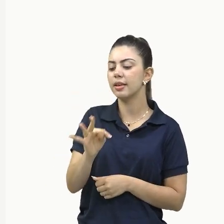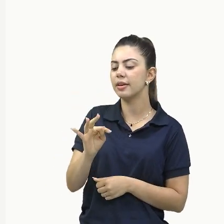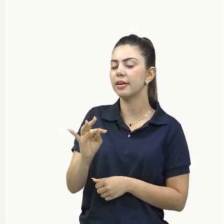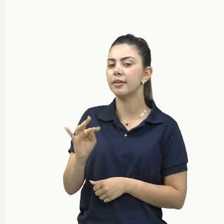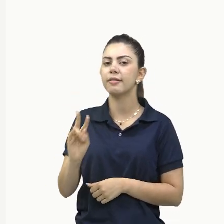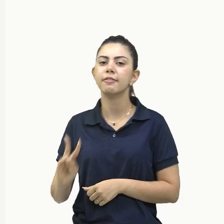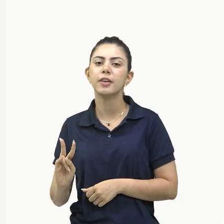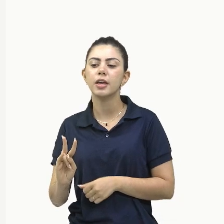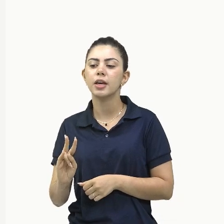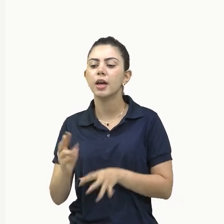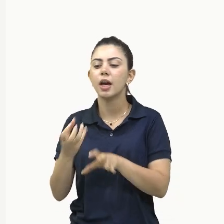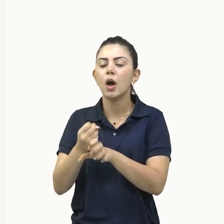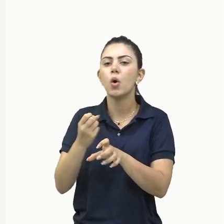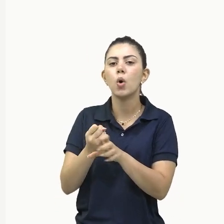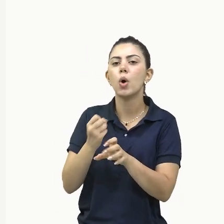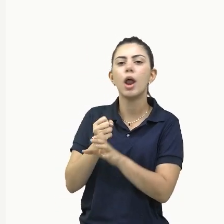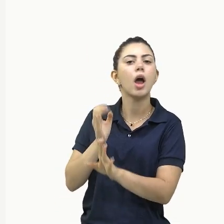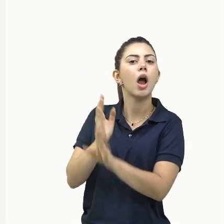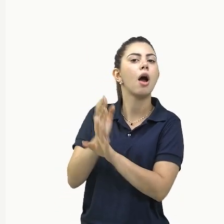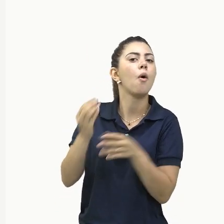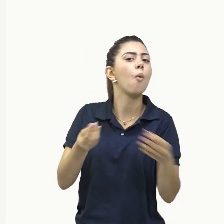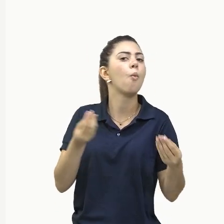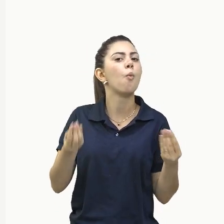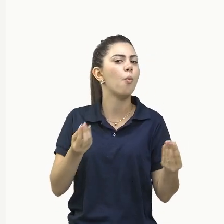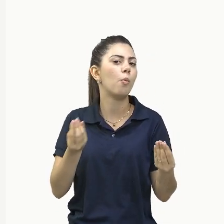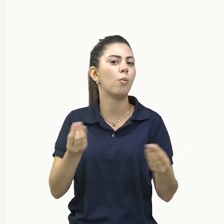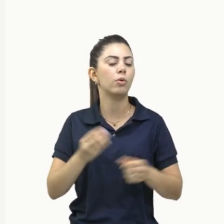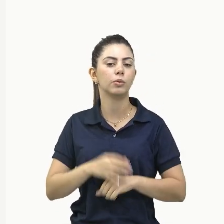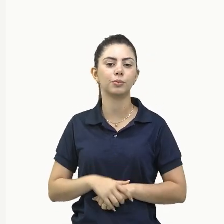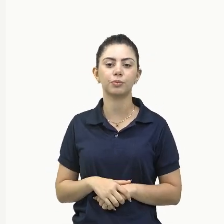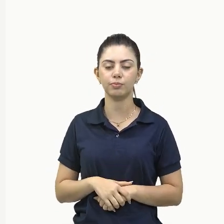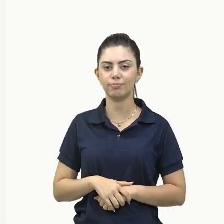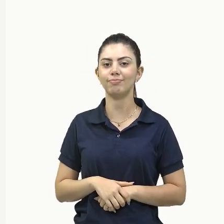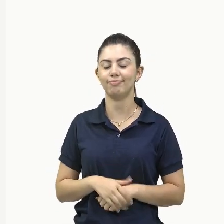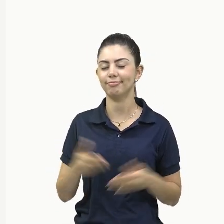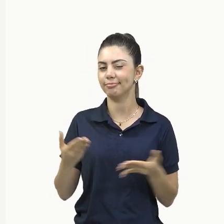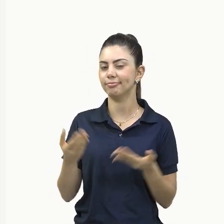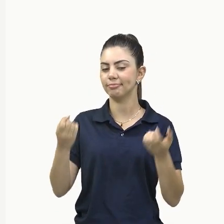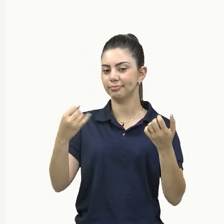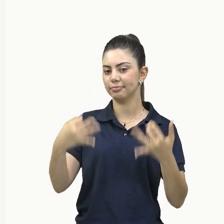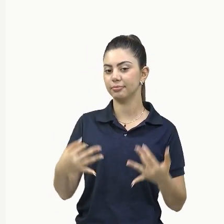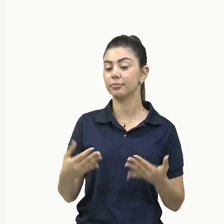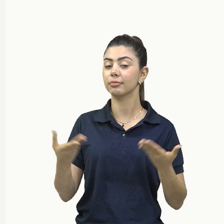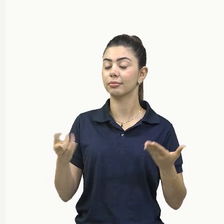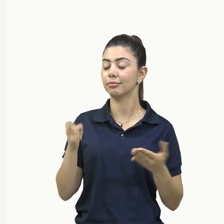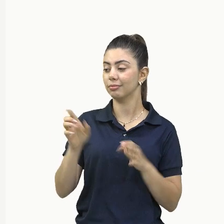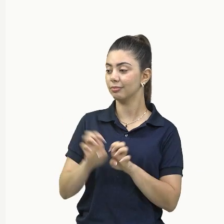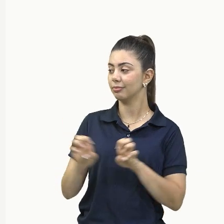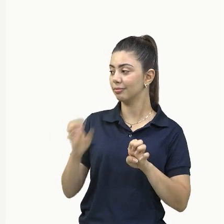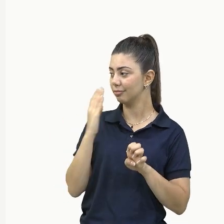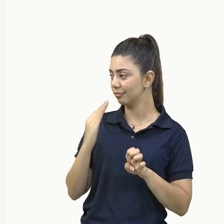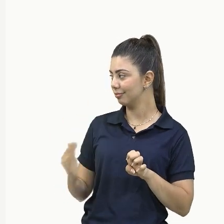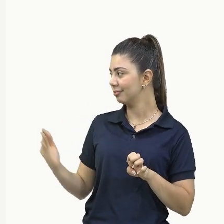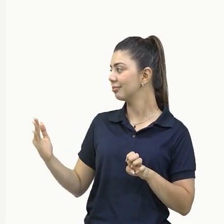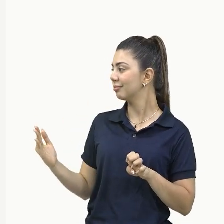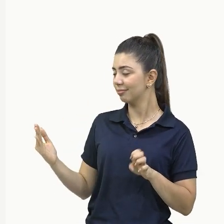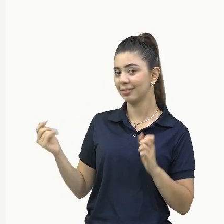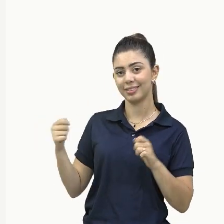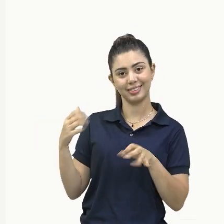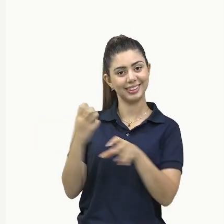vértice aqui? Esse T vértice, ele é determinado por essa expressão aqui, ó.